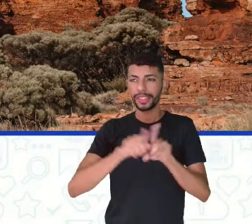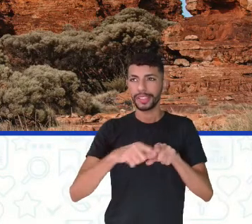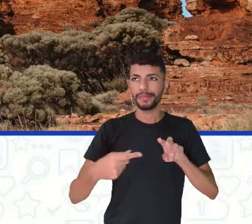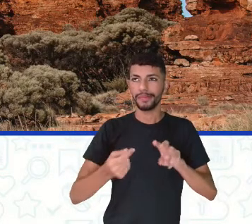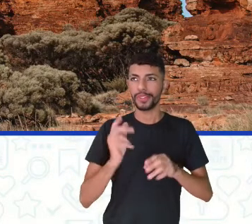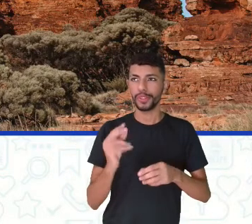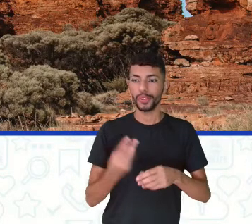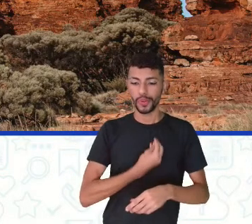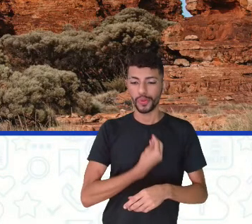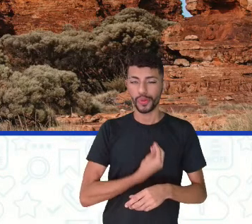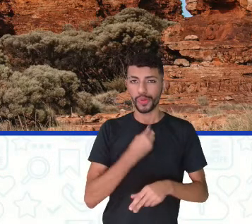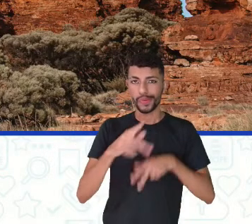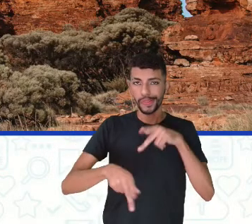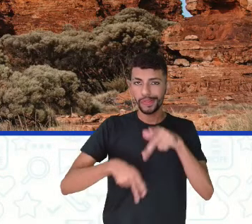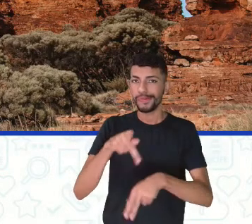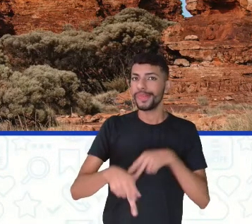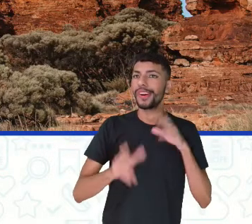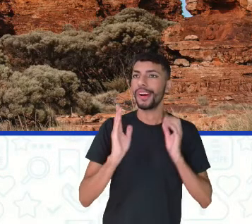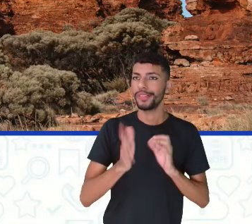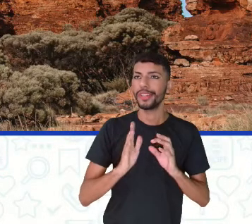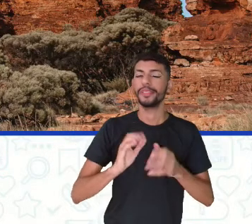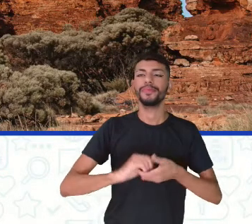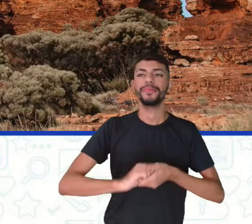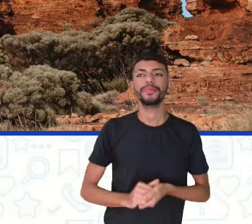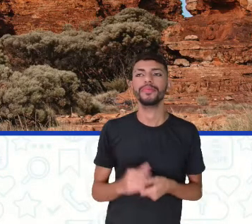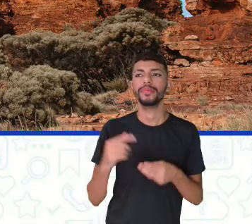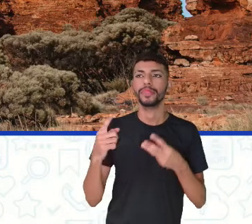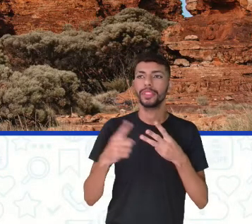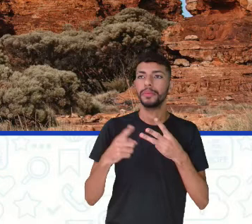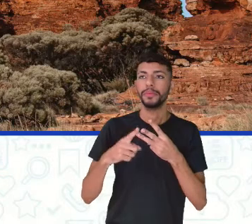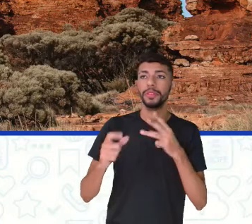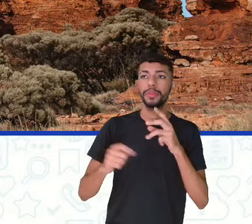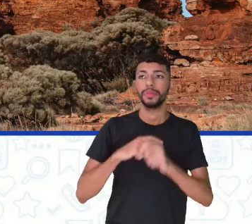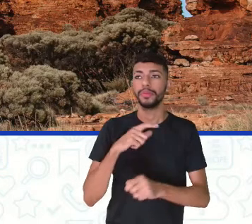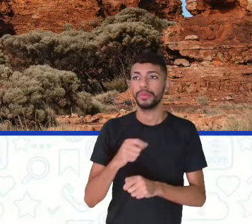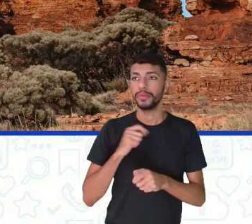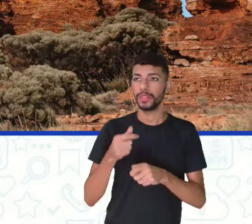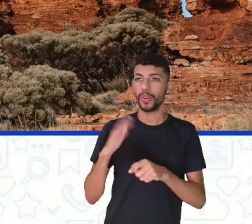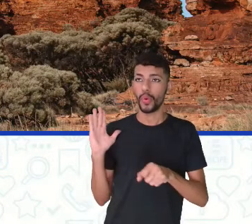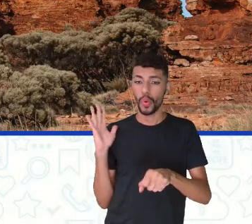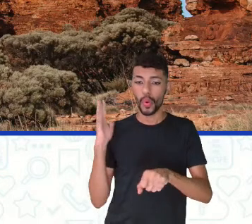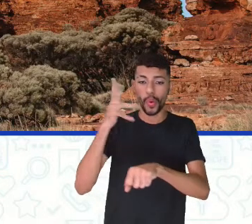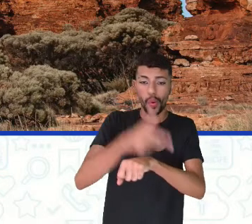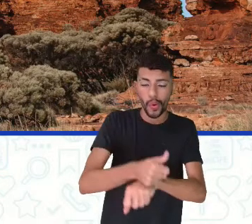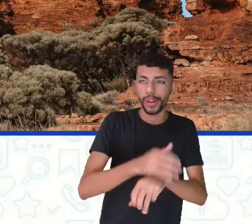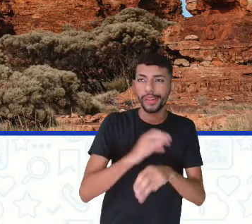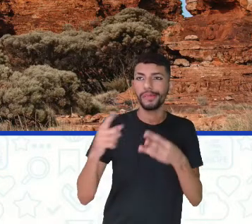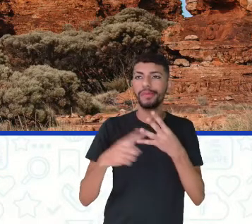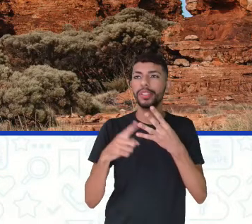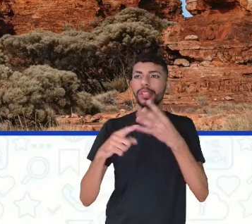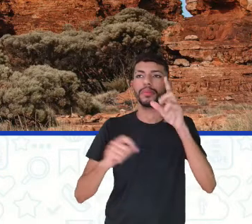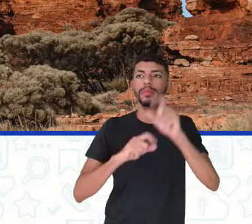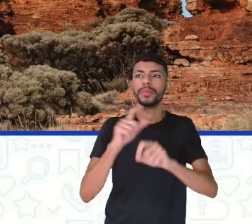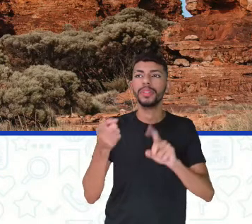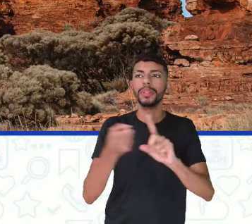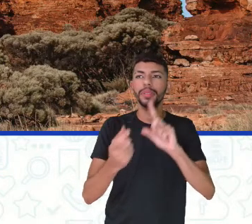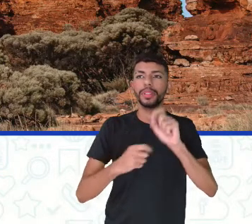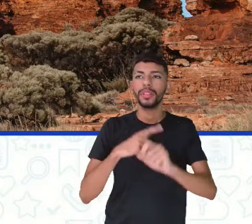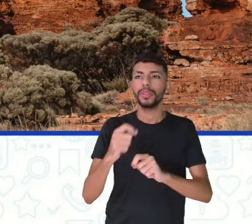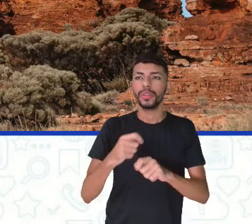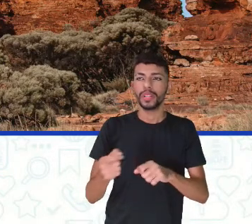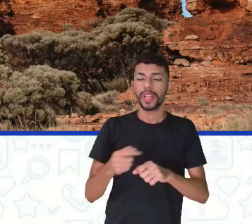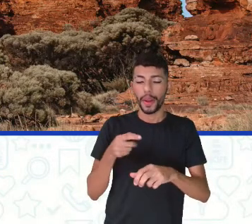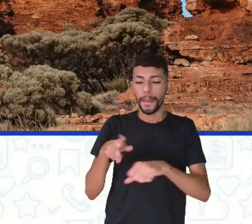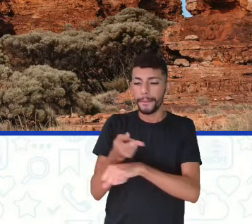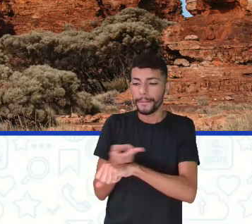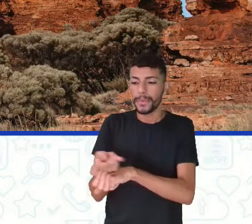por terras com os invasores e também o quê? A busca dos portugueses pelas nossas riquezas, né?